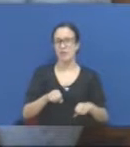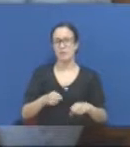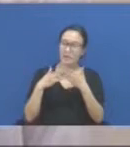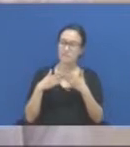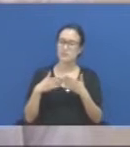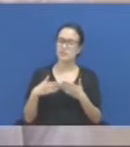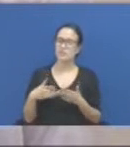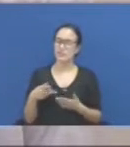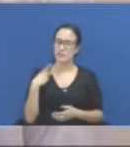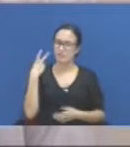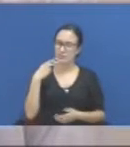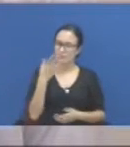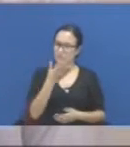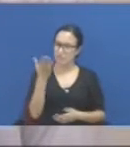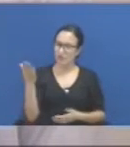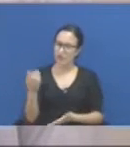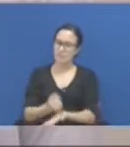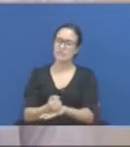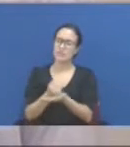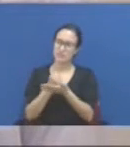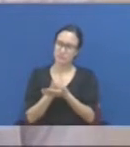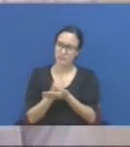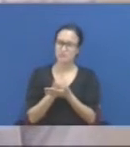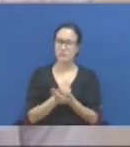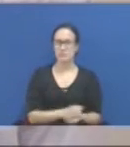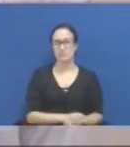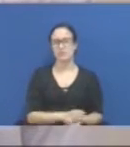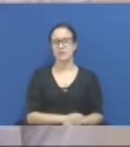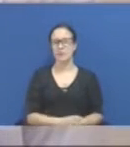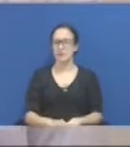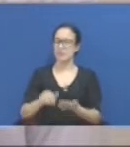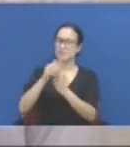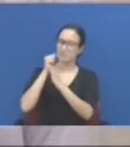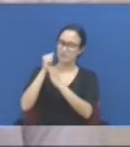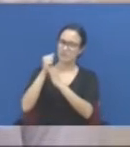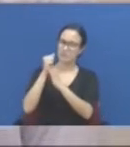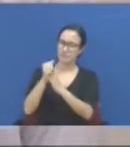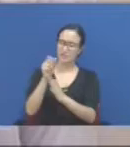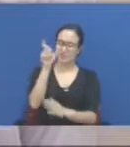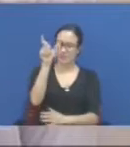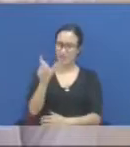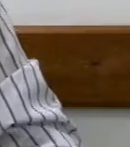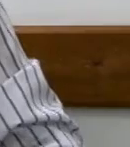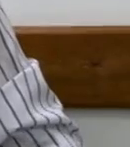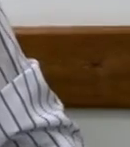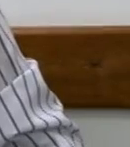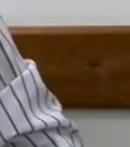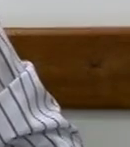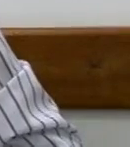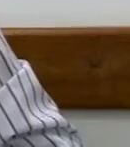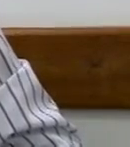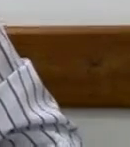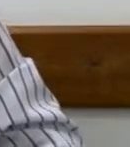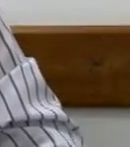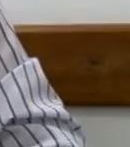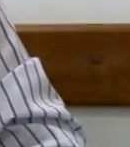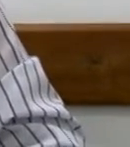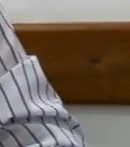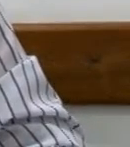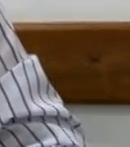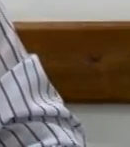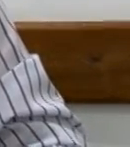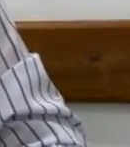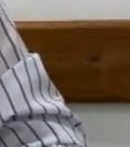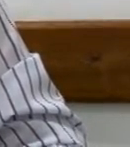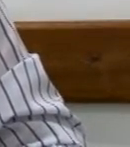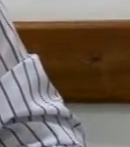Silva o vereador fala sobre a contribuição de Silva para o município se José Carneiro Ele é